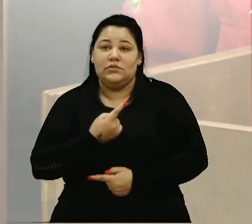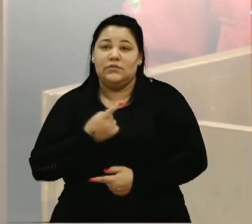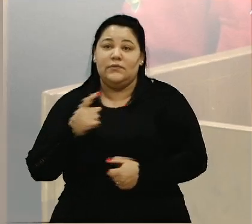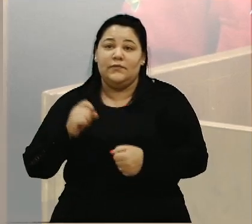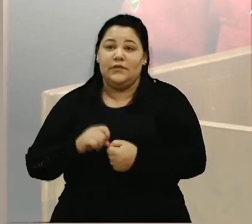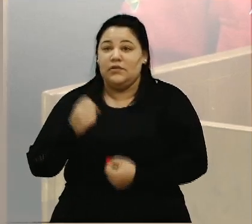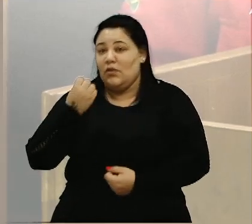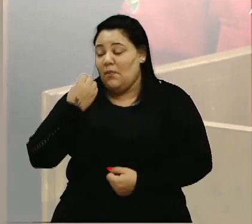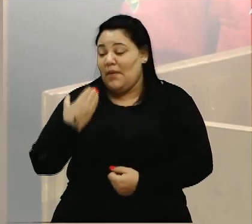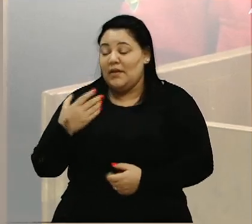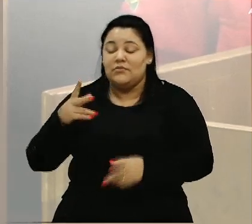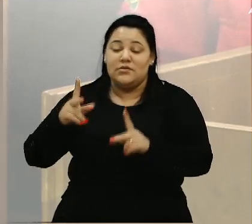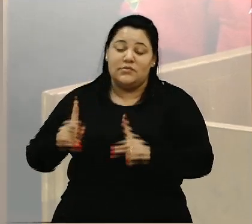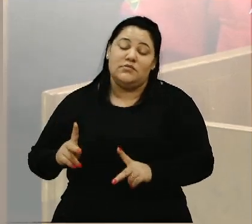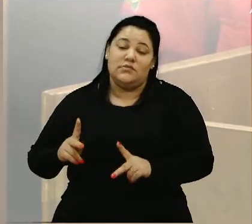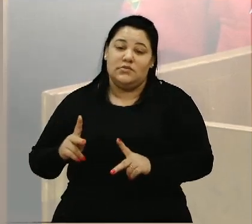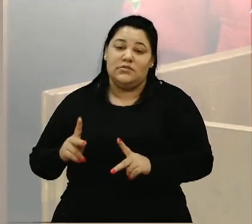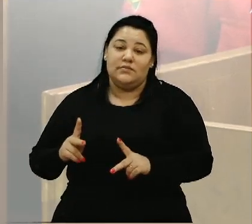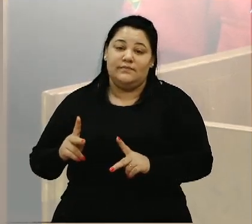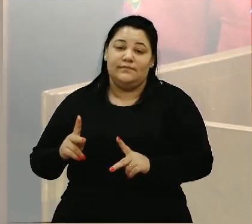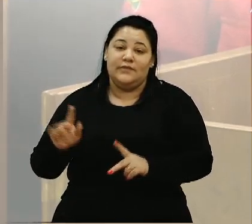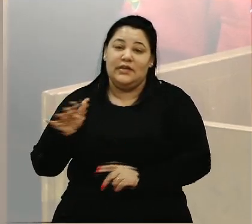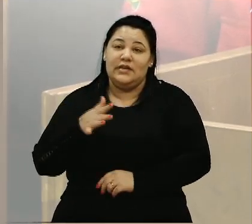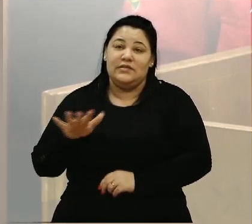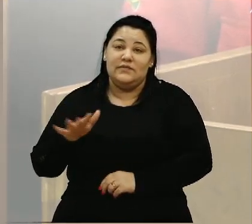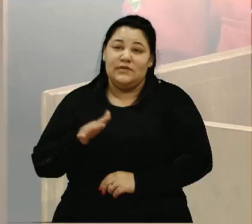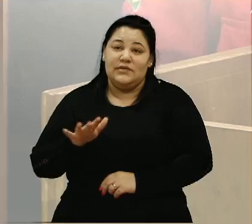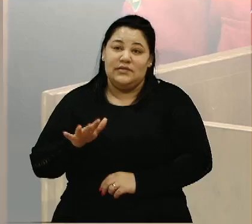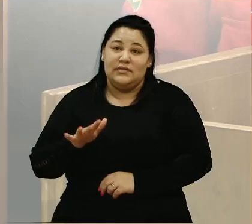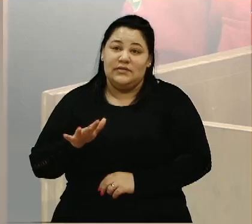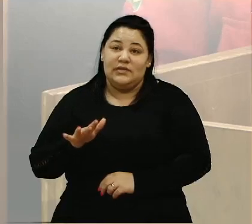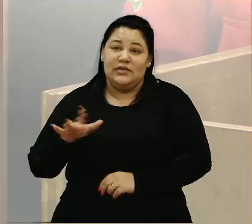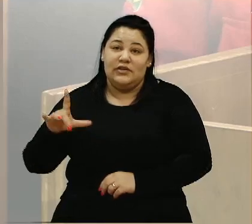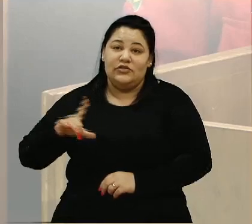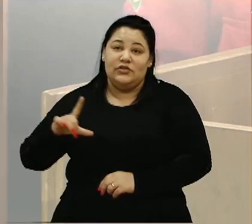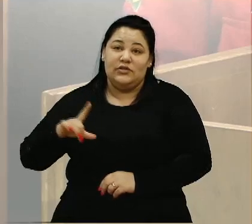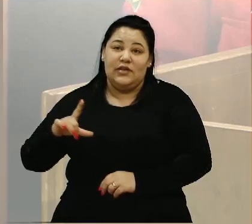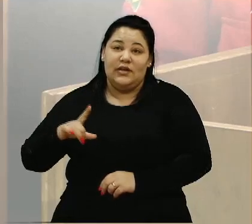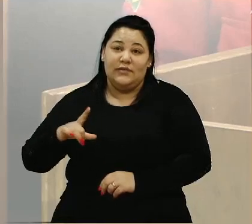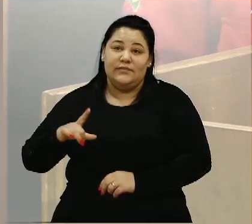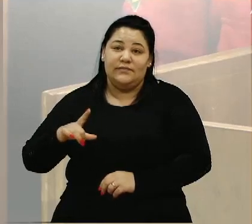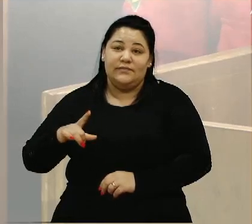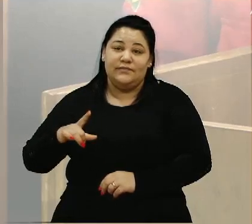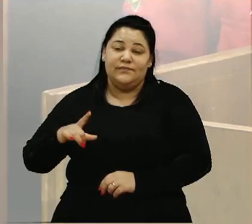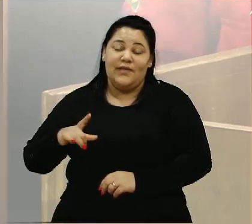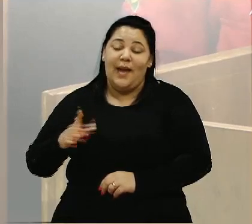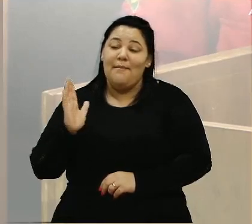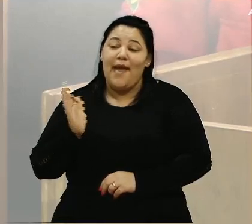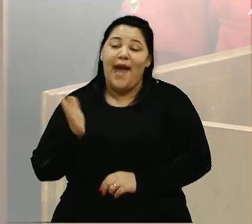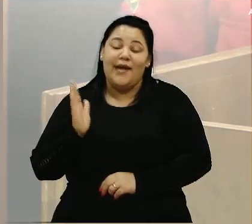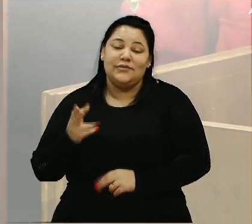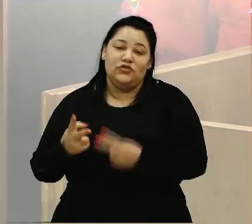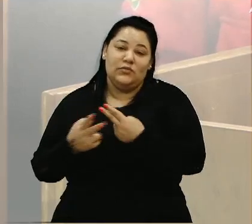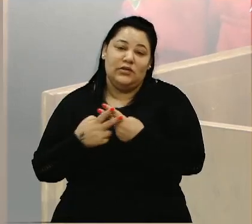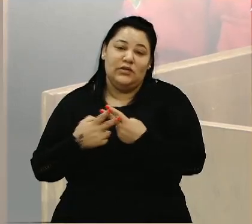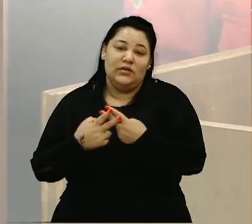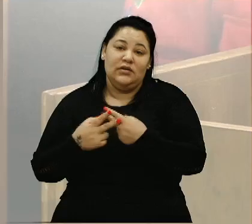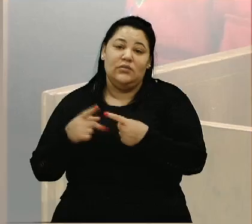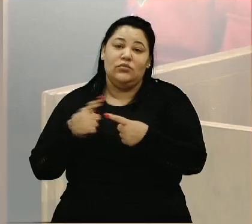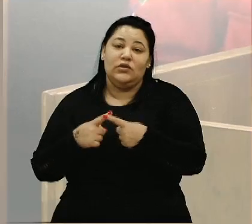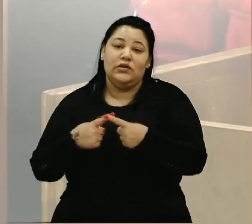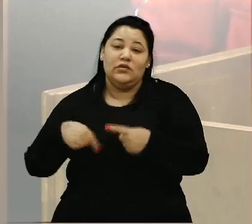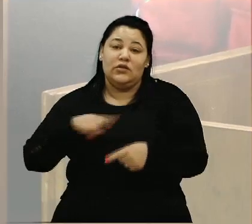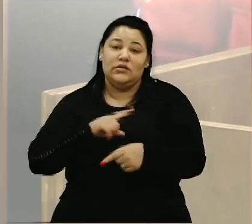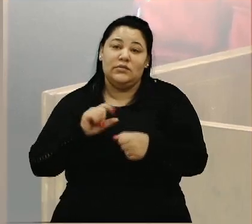para as pessoas, e muitas vezes a gente recebe até ameaças de prisões, porque a gente está fazendo o bem. Então, para essa